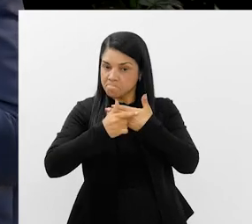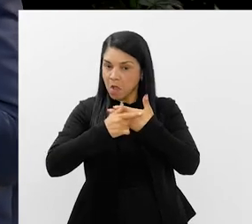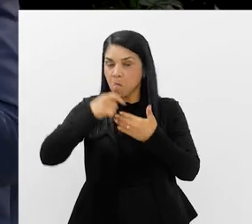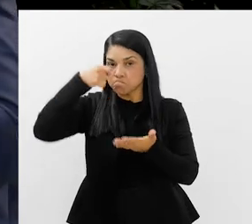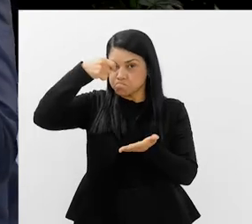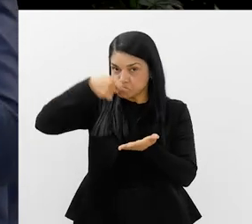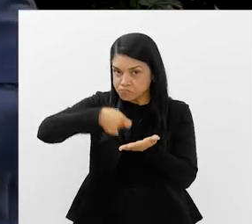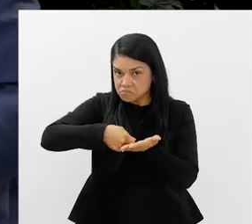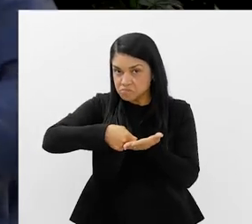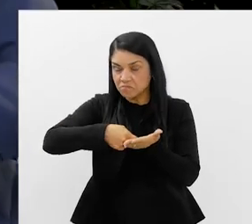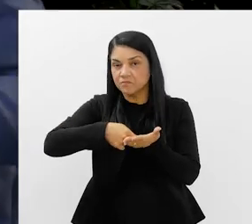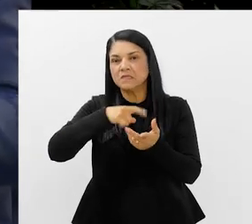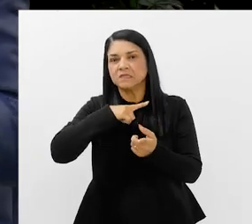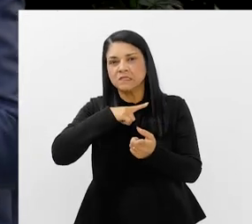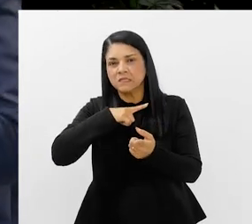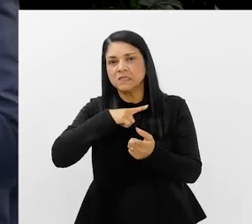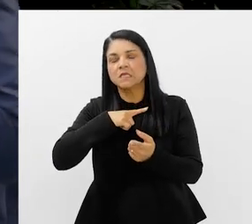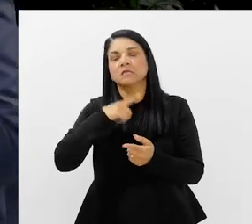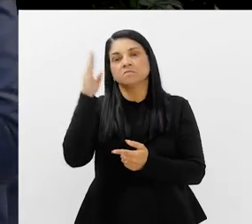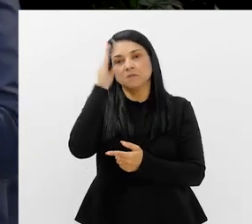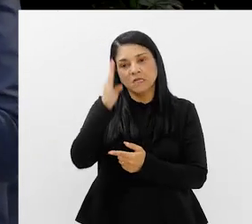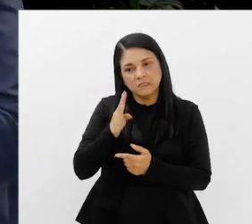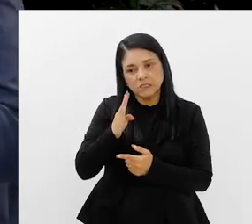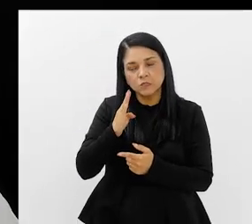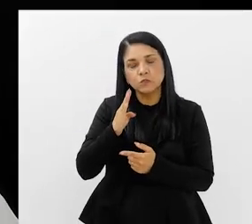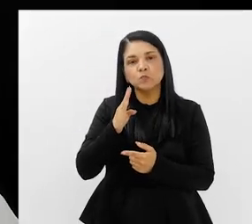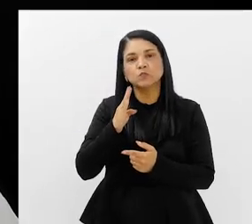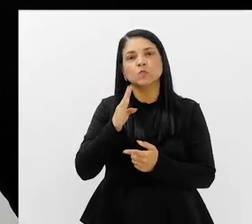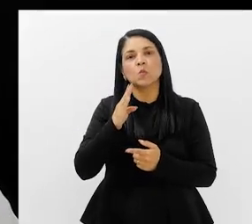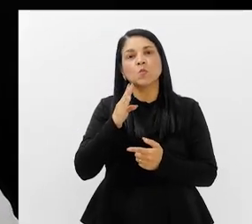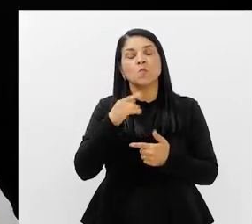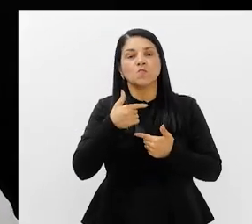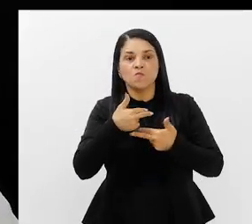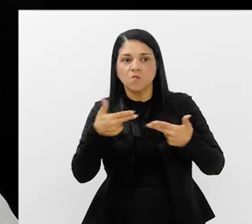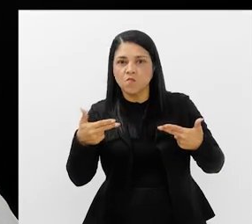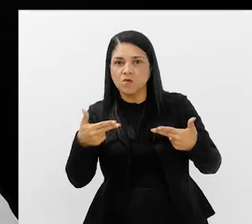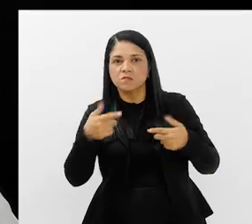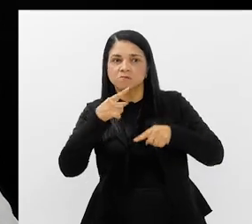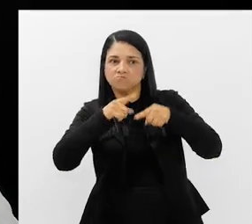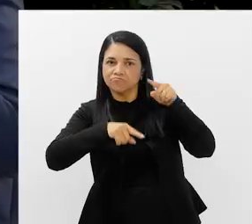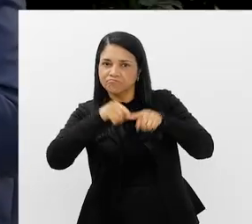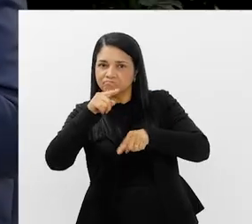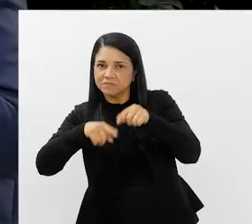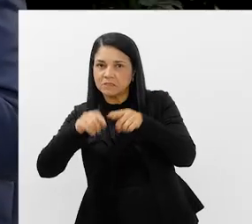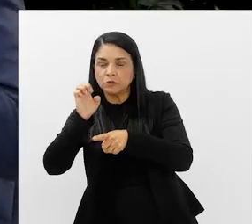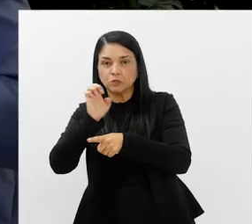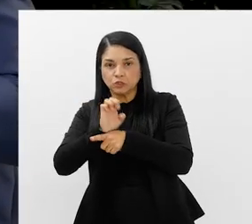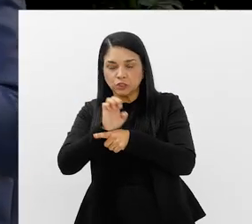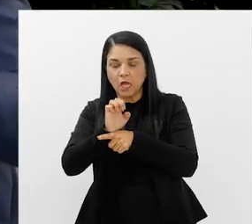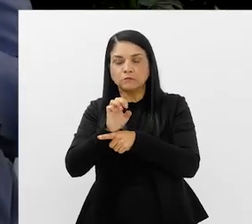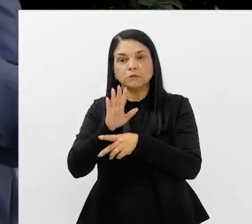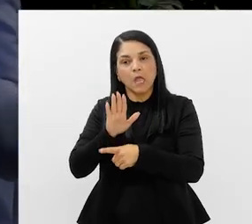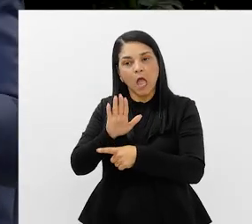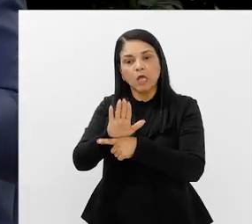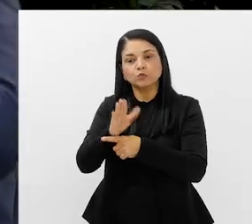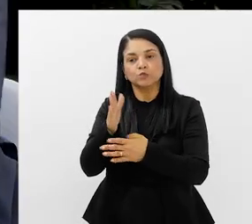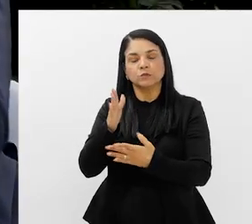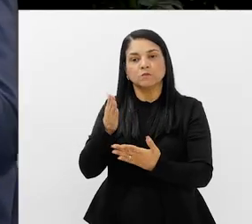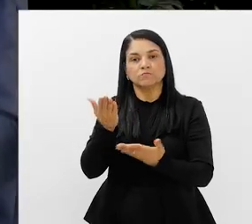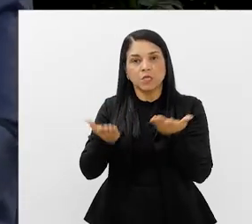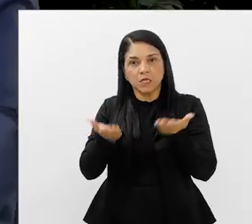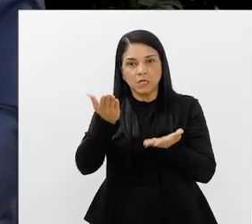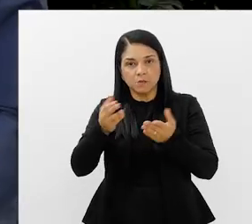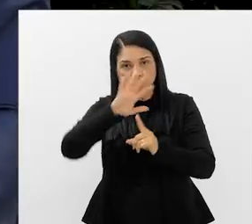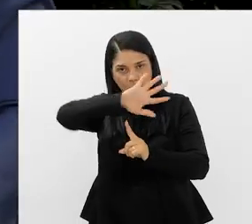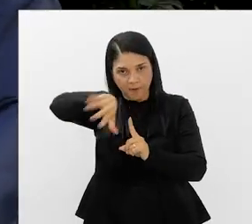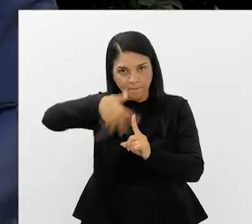papel. Mas a gente conseguiu sedimentar ferramentas de Estado que efetivamente nos garantam a busca de um equilíbrio em